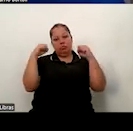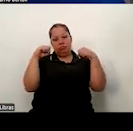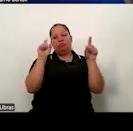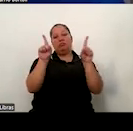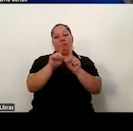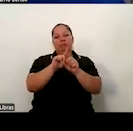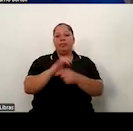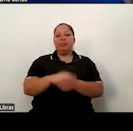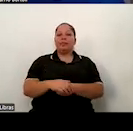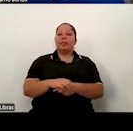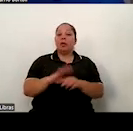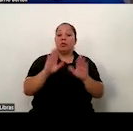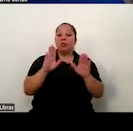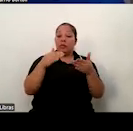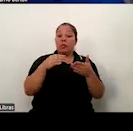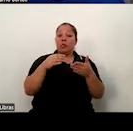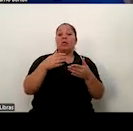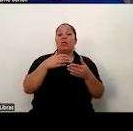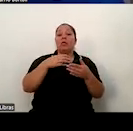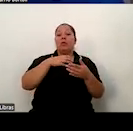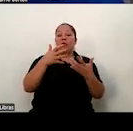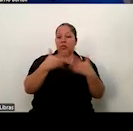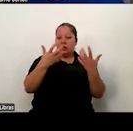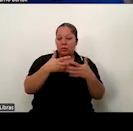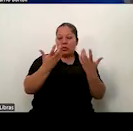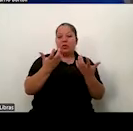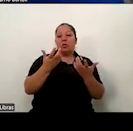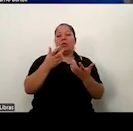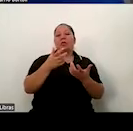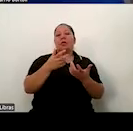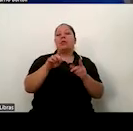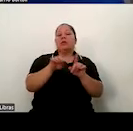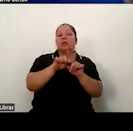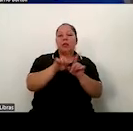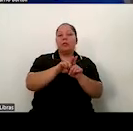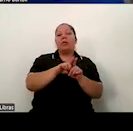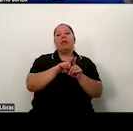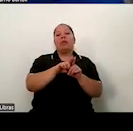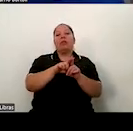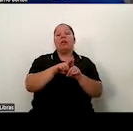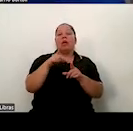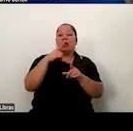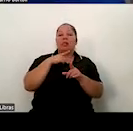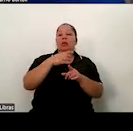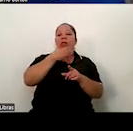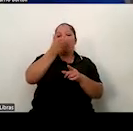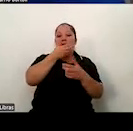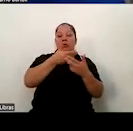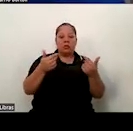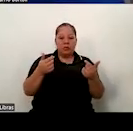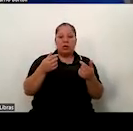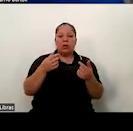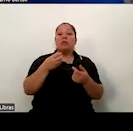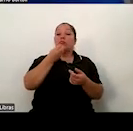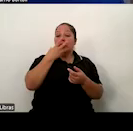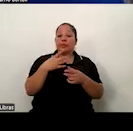legumes, verduras e frutas seriam a base, acima seriam os grãos também integrais, tá? Carnes viria